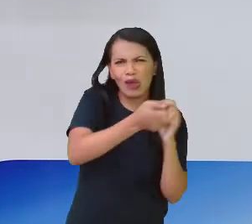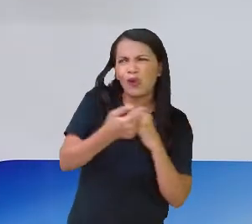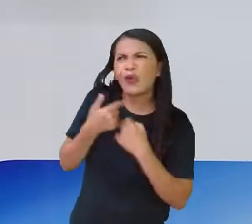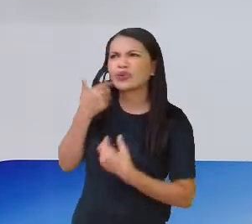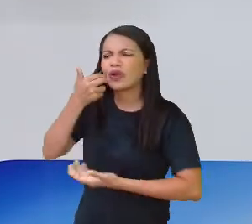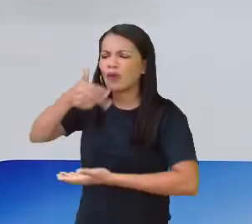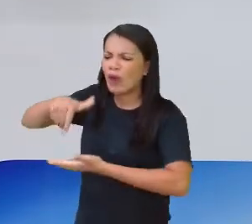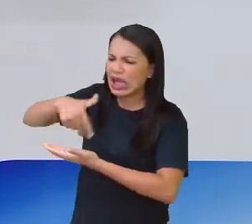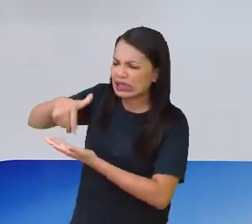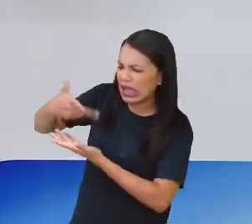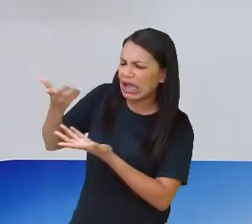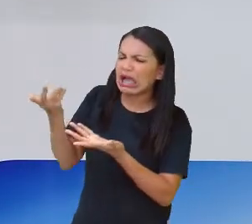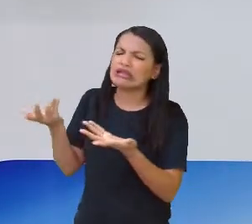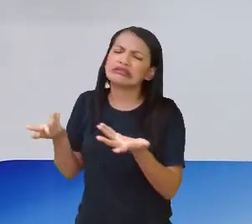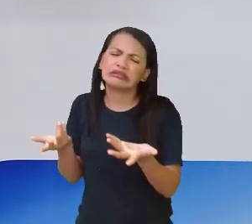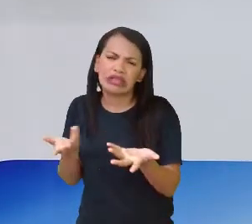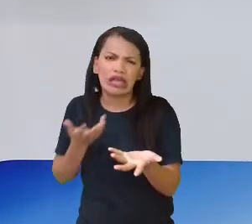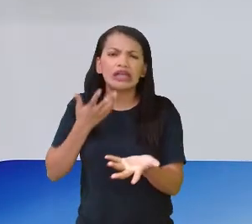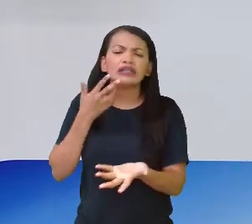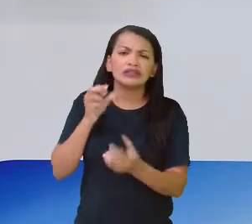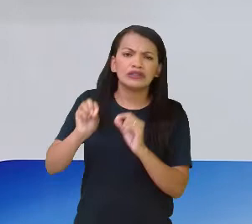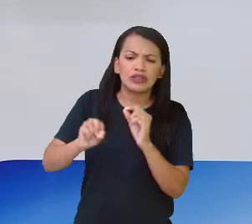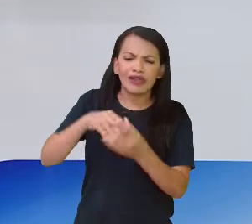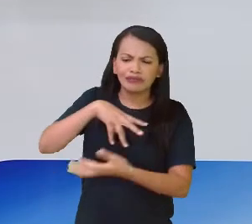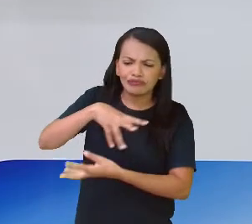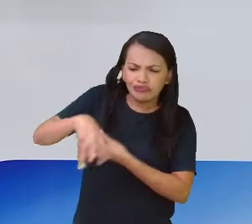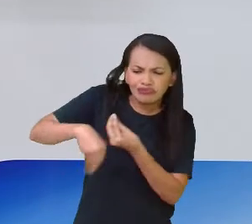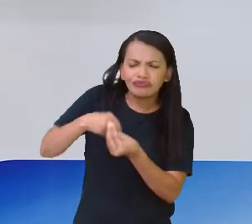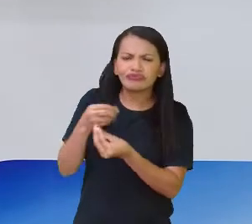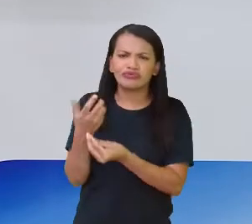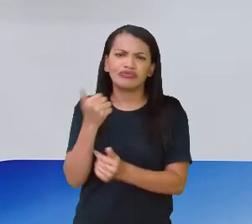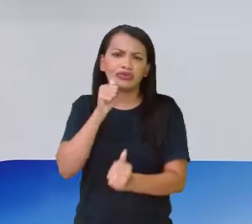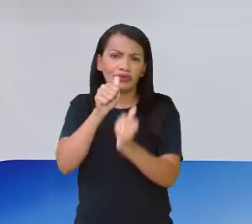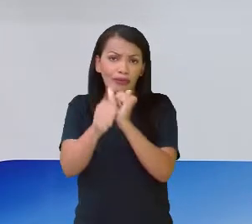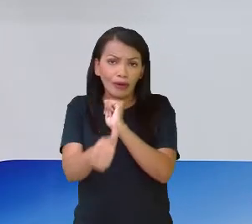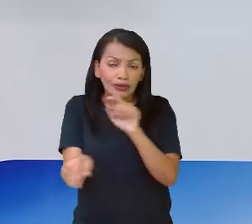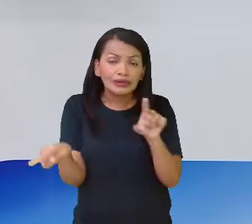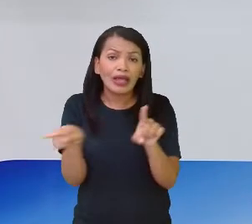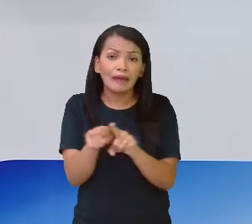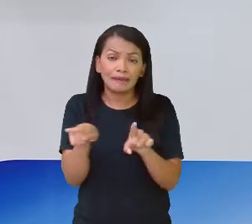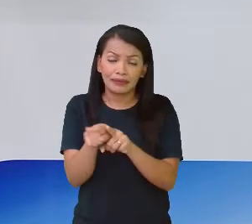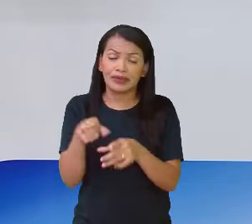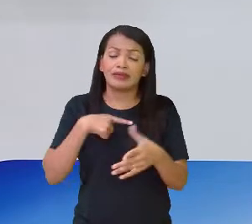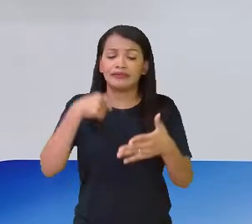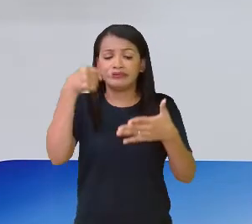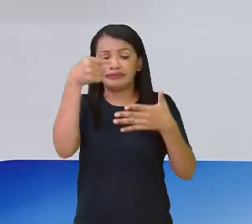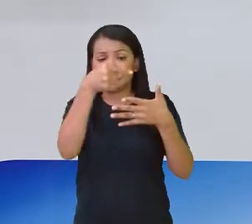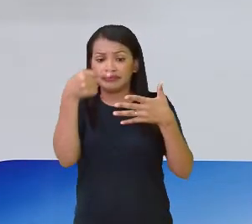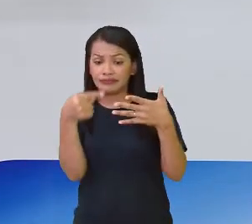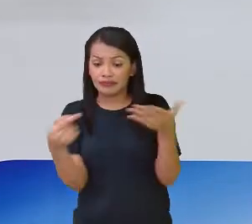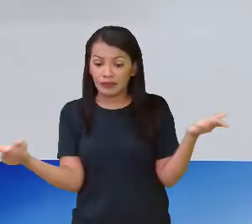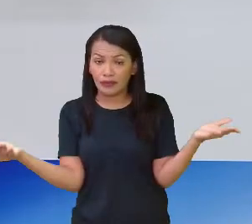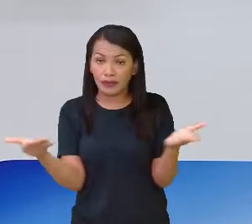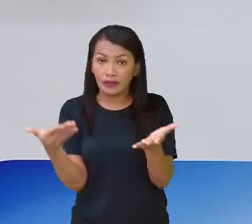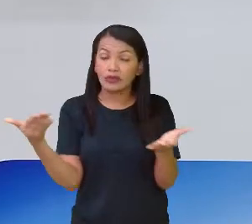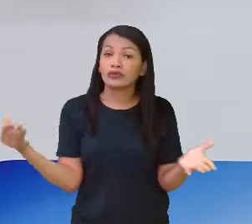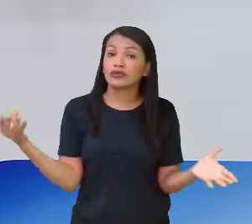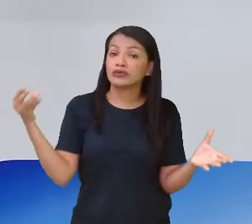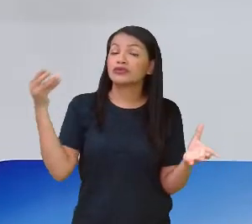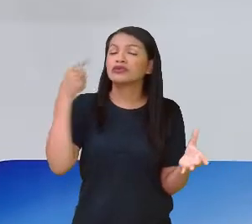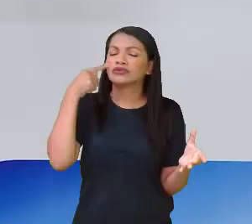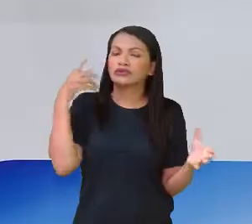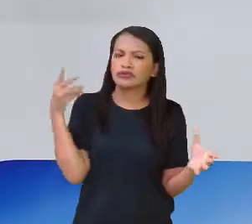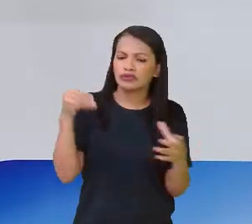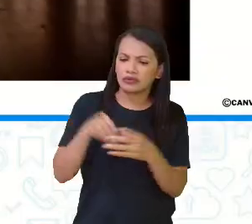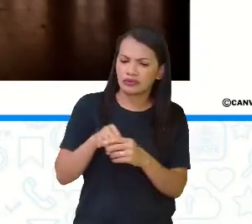se confunde com um esporte também. Então a gente tem todos esses elementos e que ainda hoje grupos, mestres de